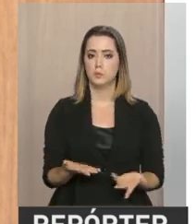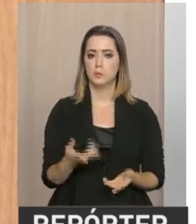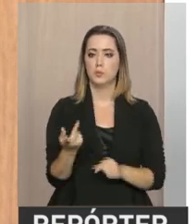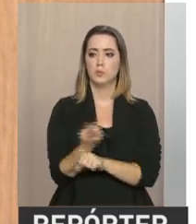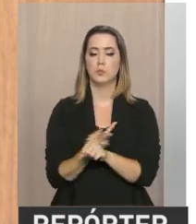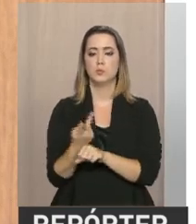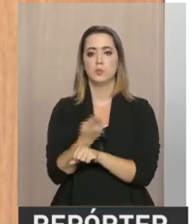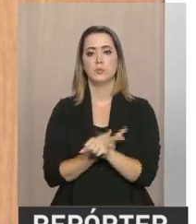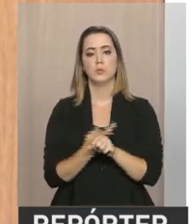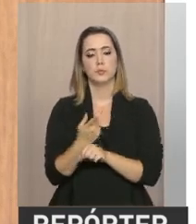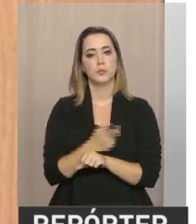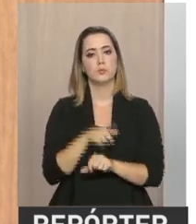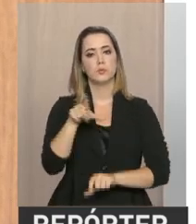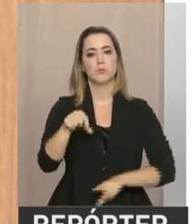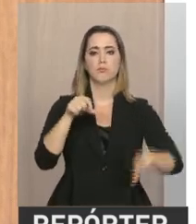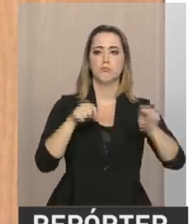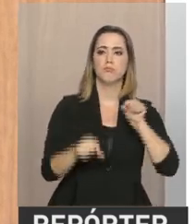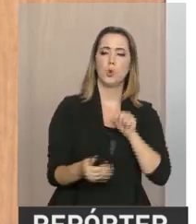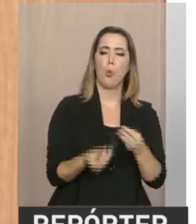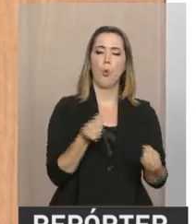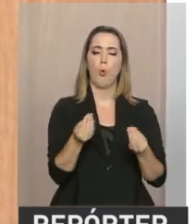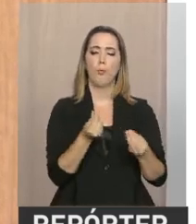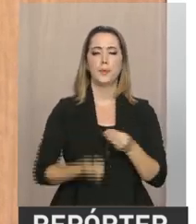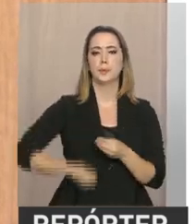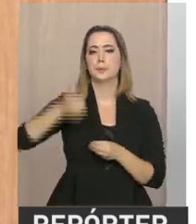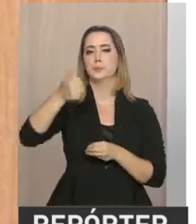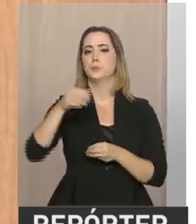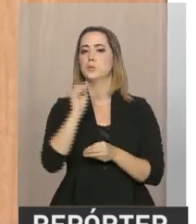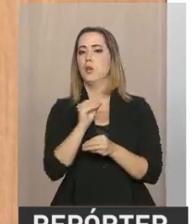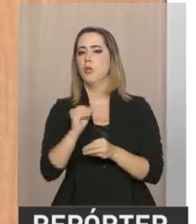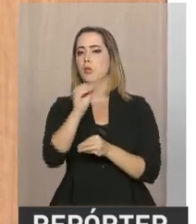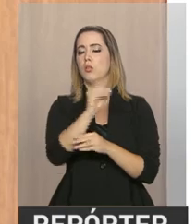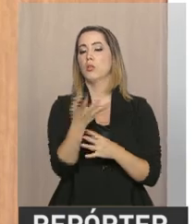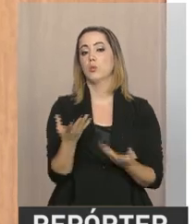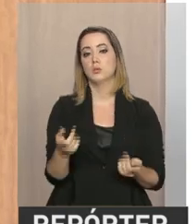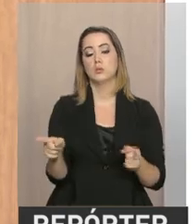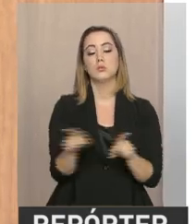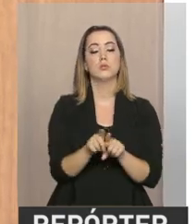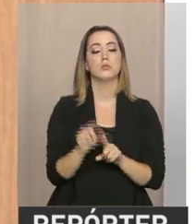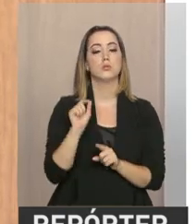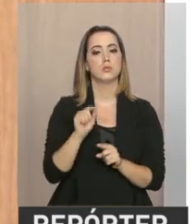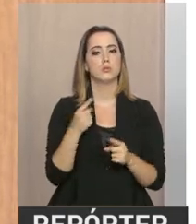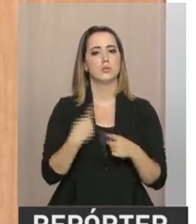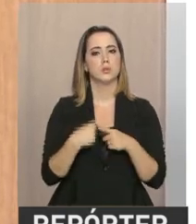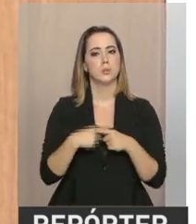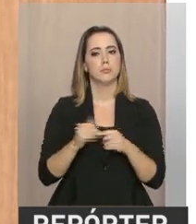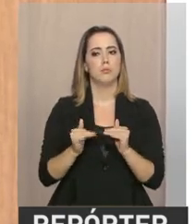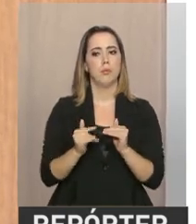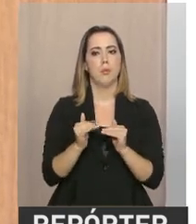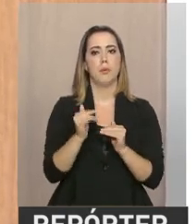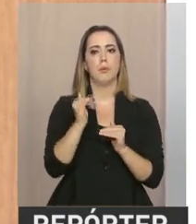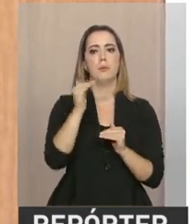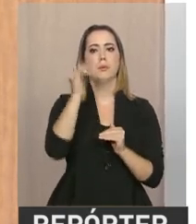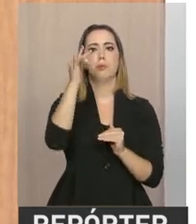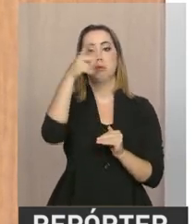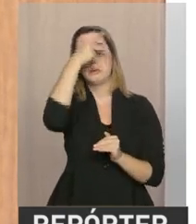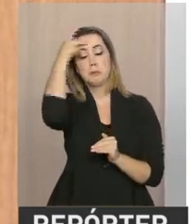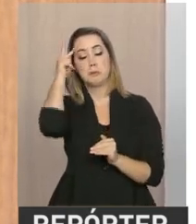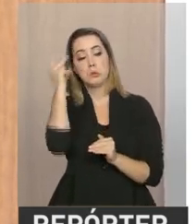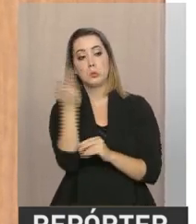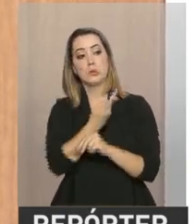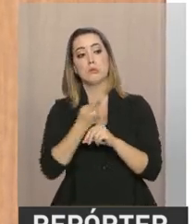buscar Alternativa de melhor atendimento até porque aumentou-se muito a busca pelo